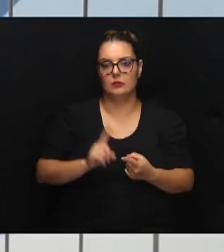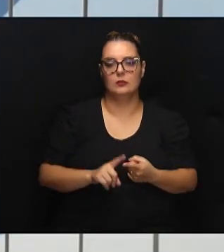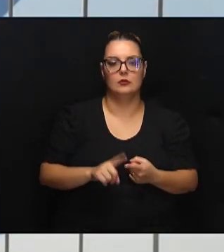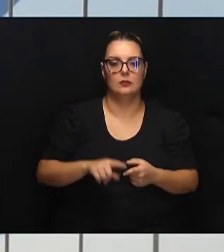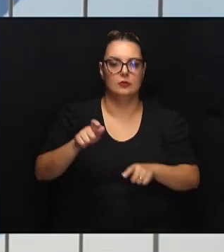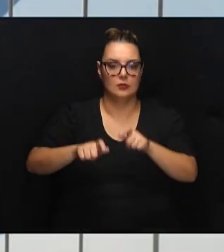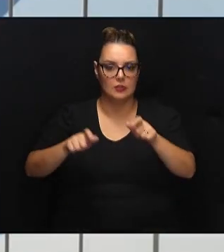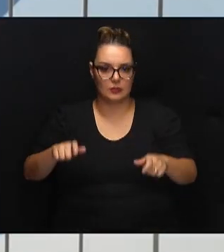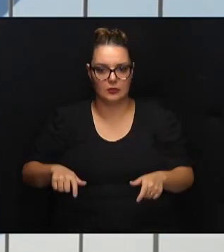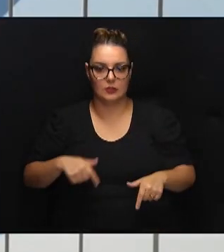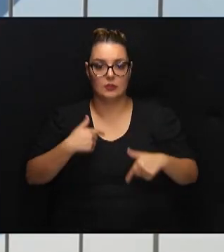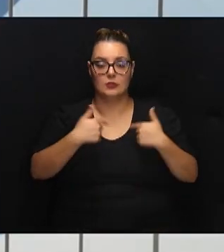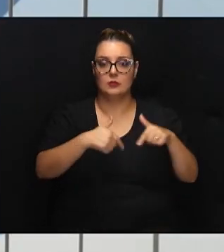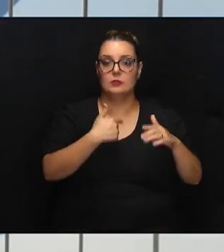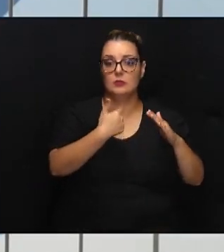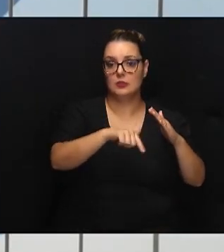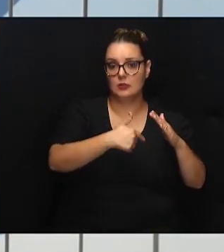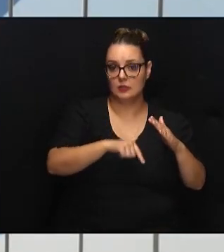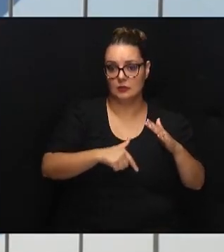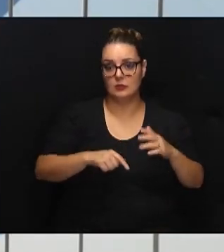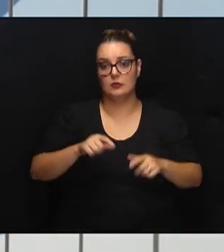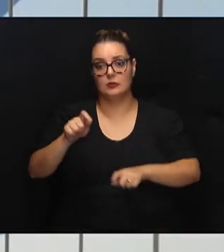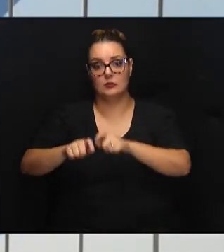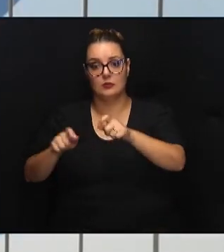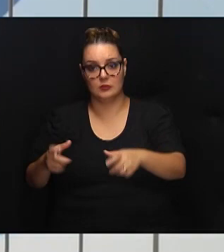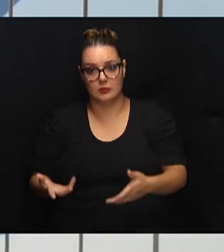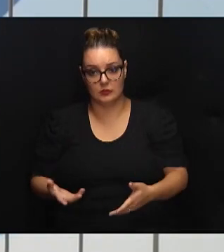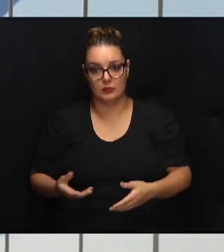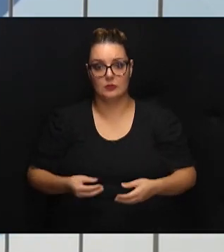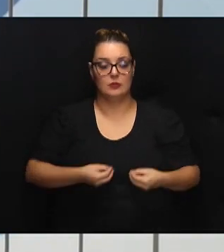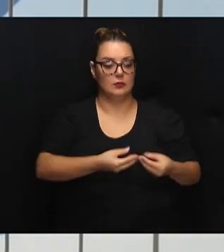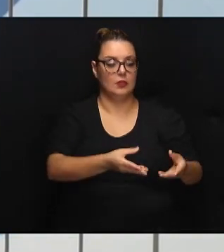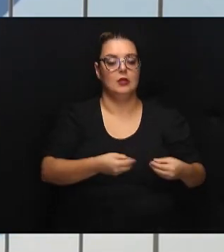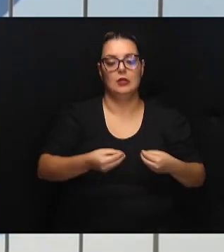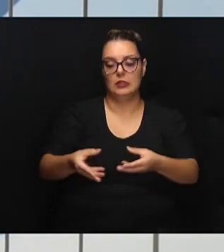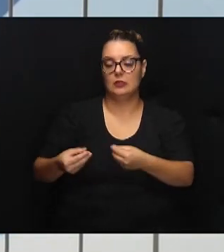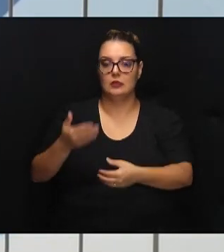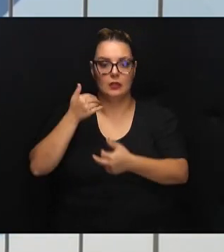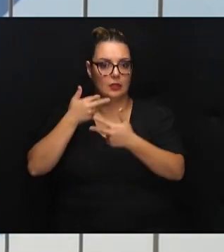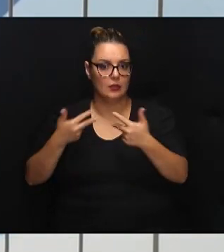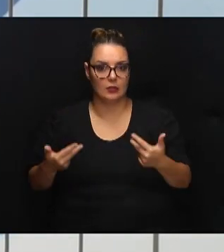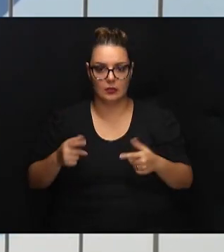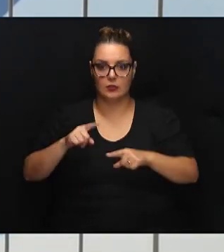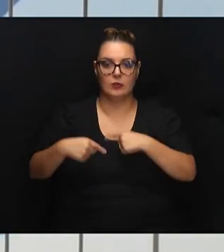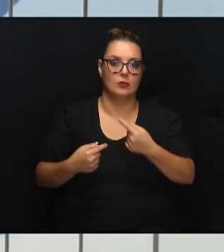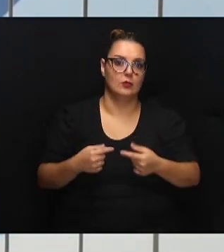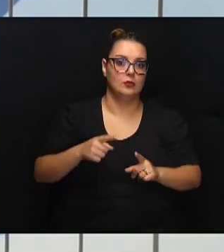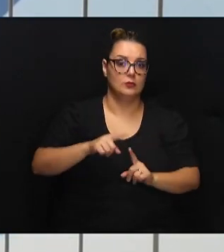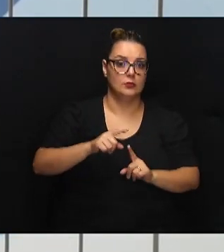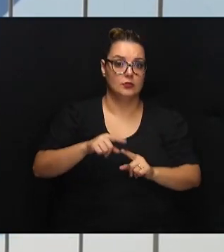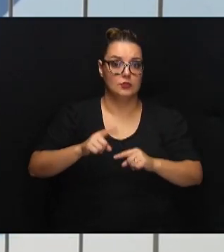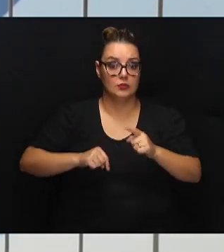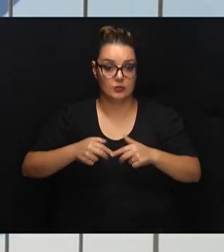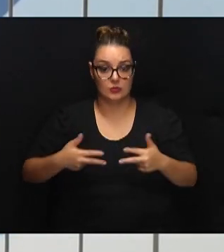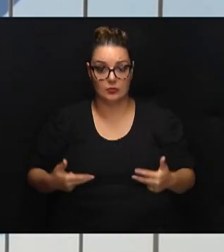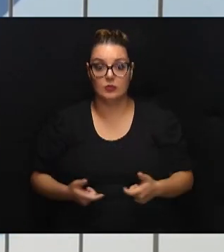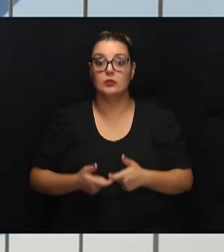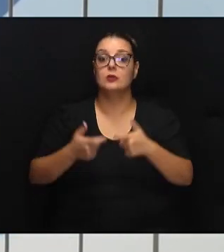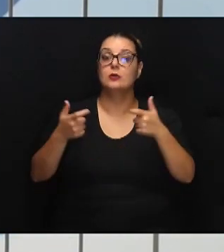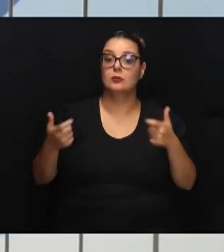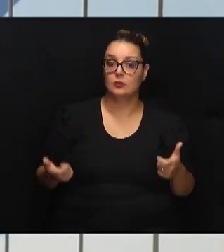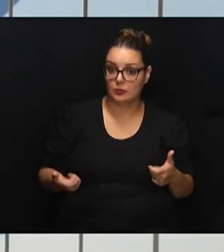que trabalhavam em home office, tanto as pessoas que trabalhavam entregando a comida ou entregando outro tipo de produto, aumentou